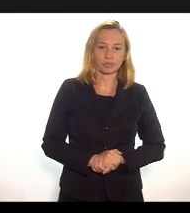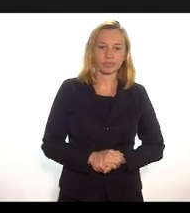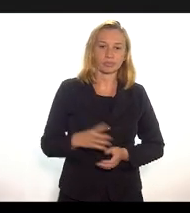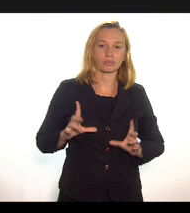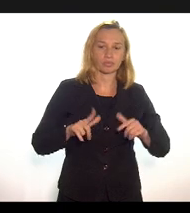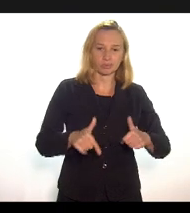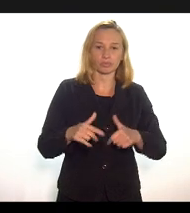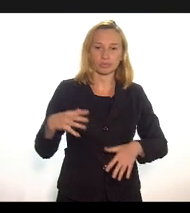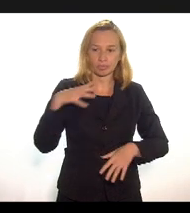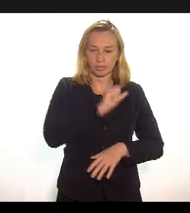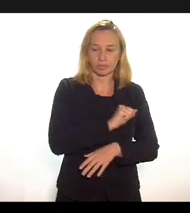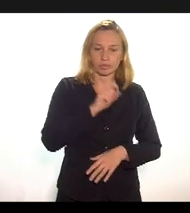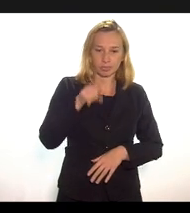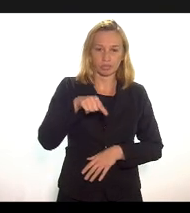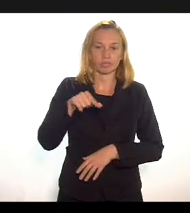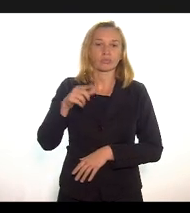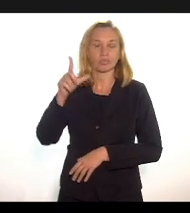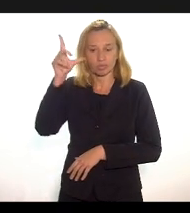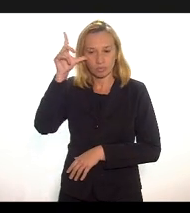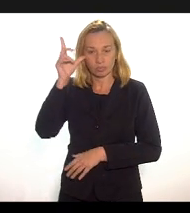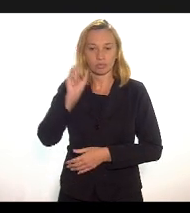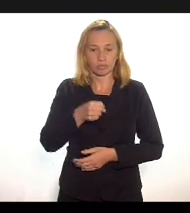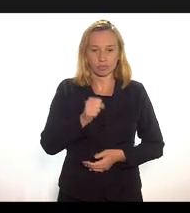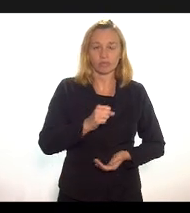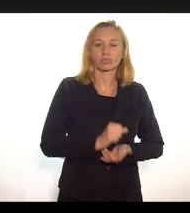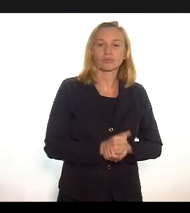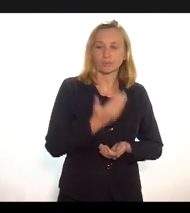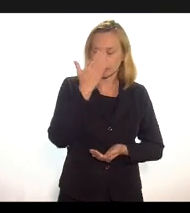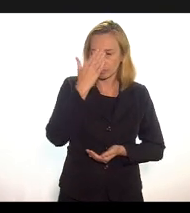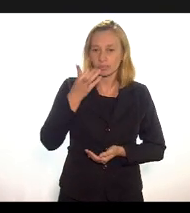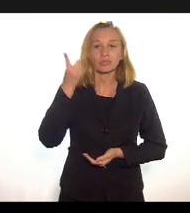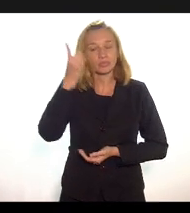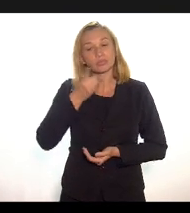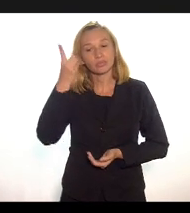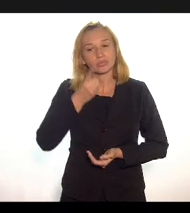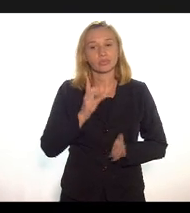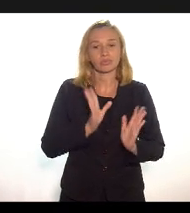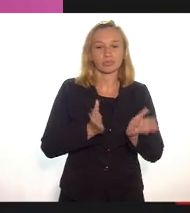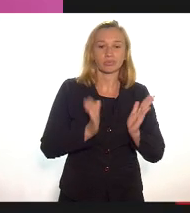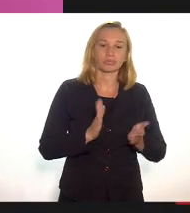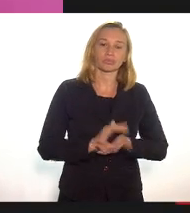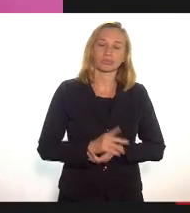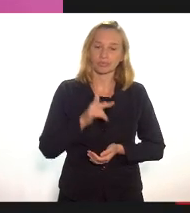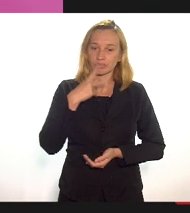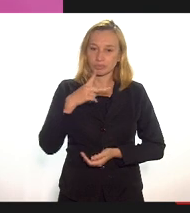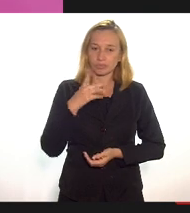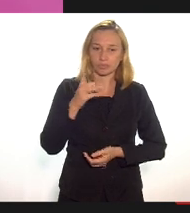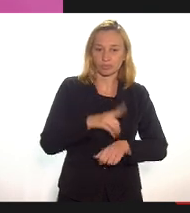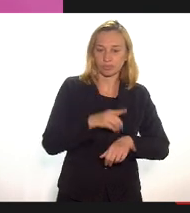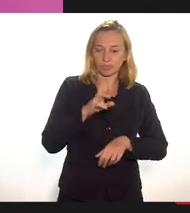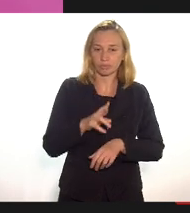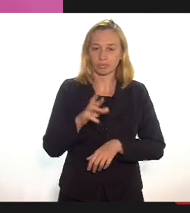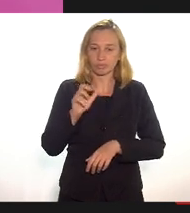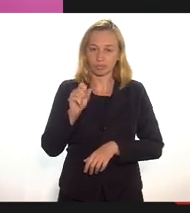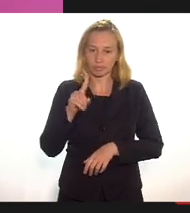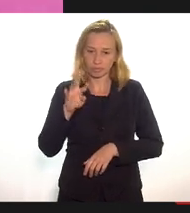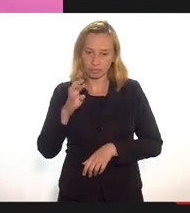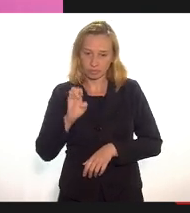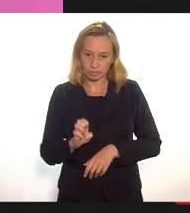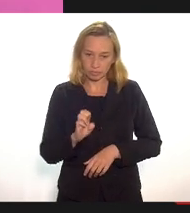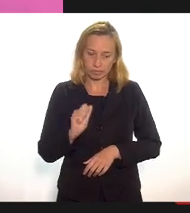imediata, né, Lucinha? Para isso mesmo, imediata. Muito obrigada, deputada. Vamos passar a palavra para a doutora Alessandra